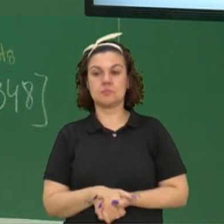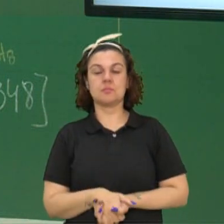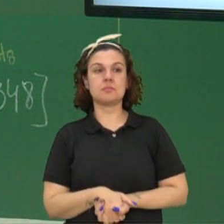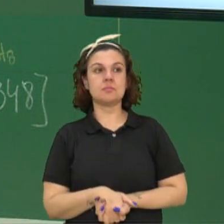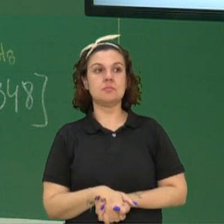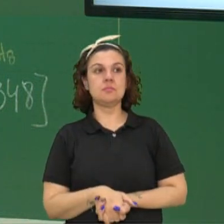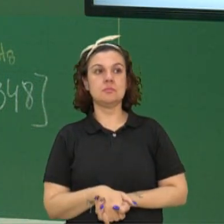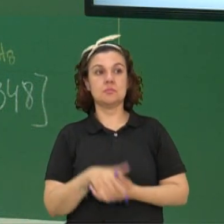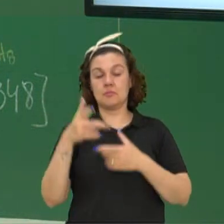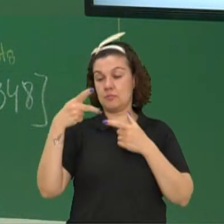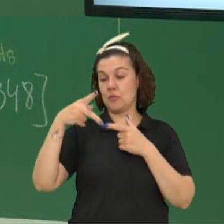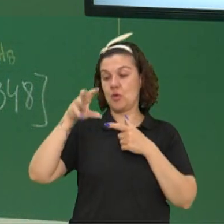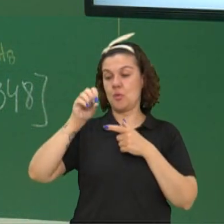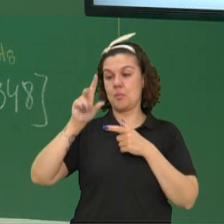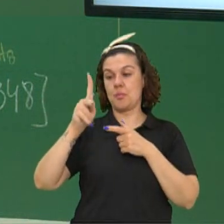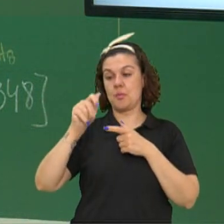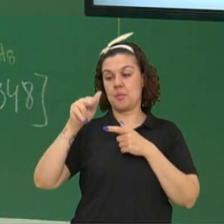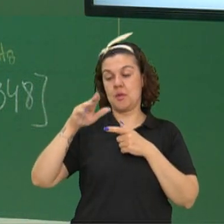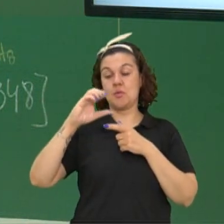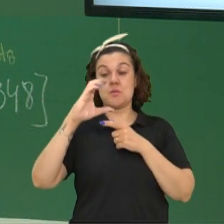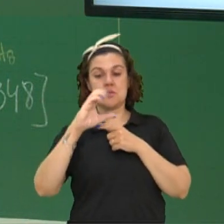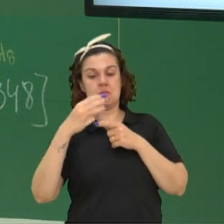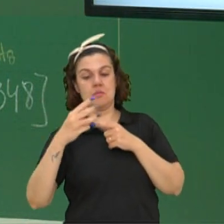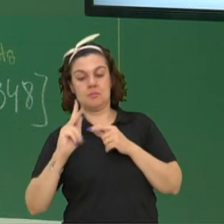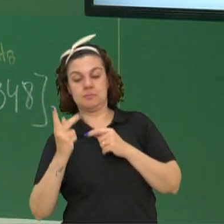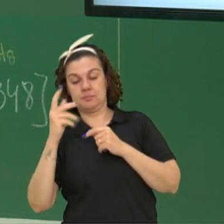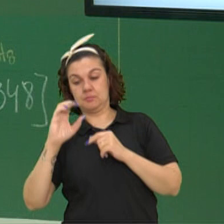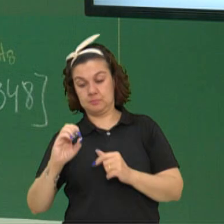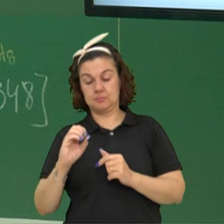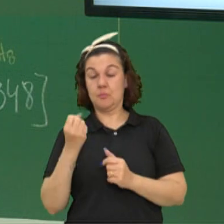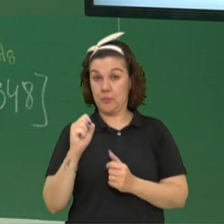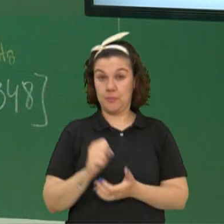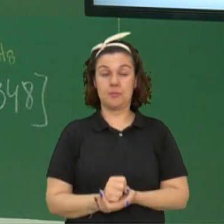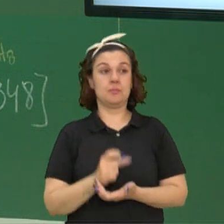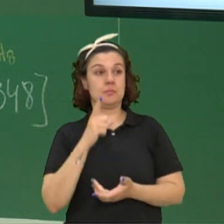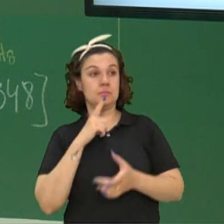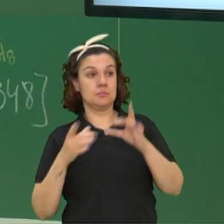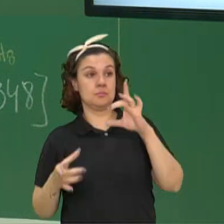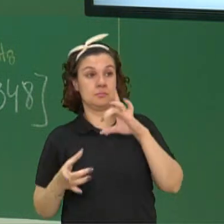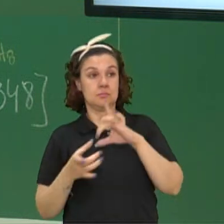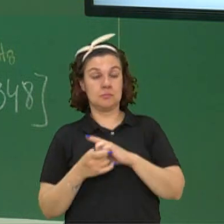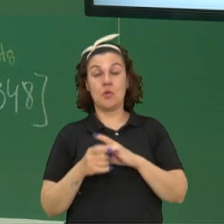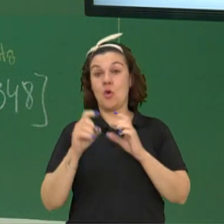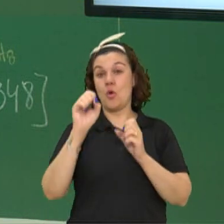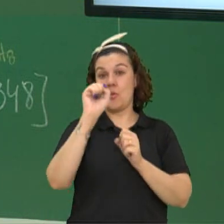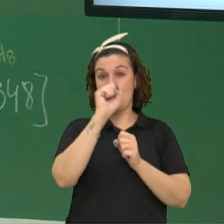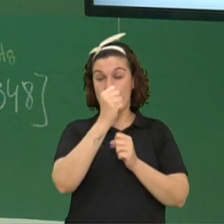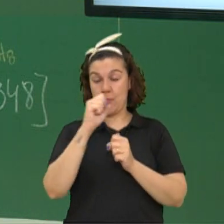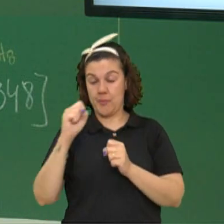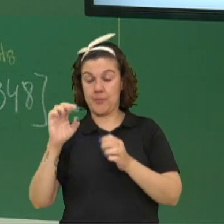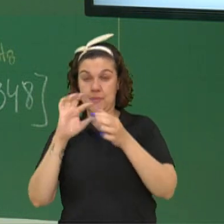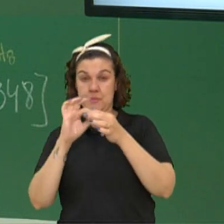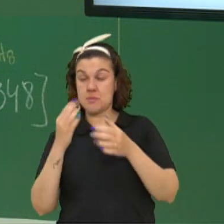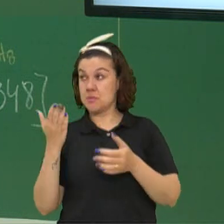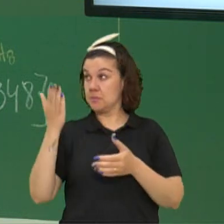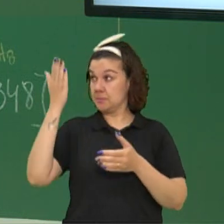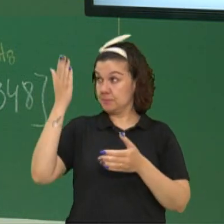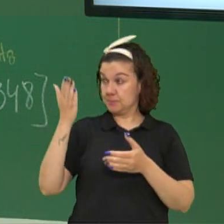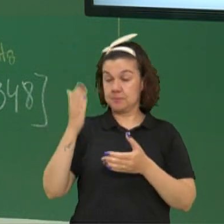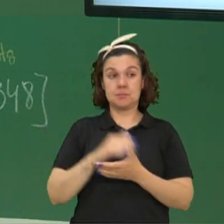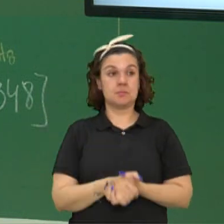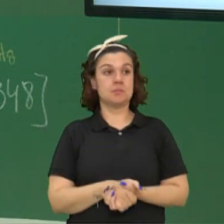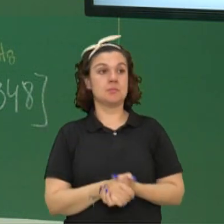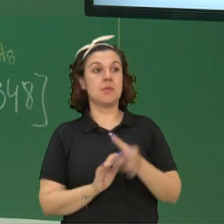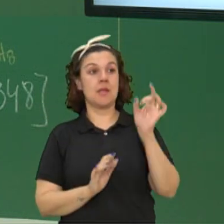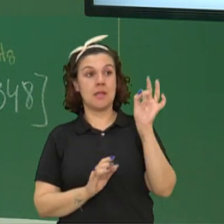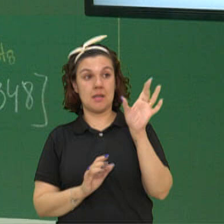Então o propano, que é o C3H8, ele tem 8 ligações do tipo simples entre carbono e hidrogênio. Cada uma